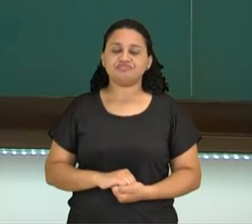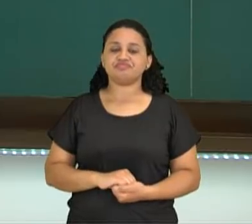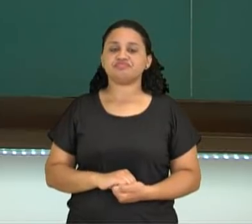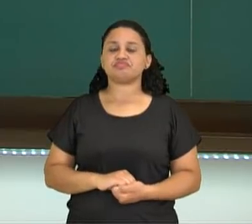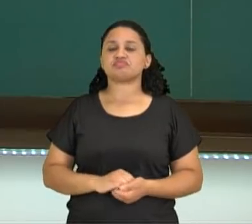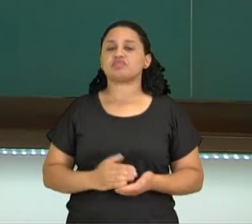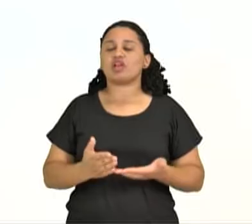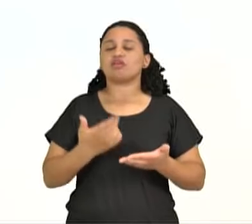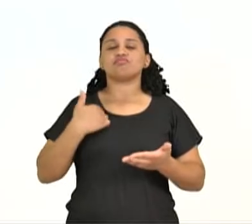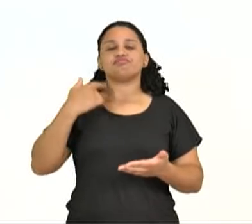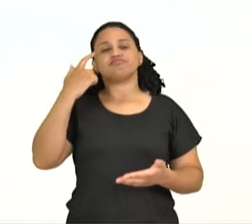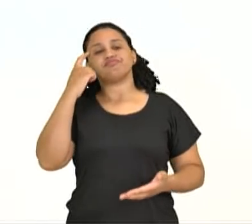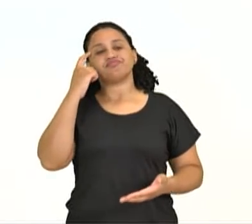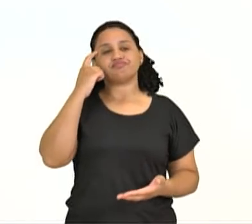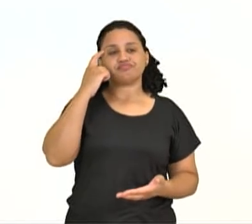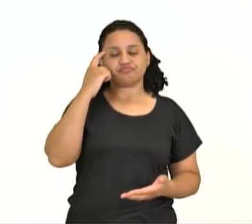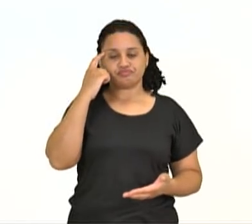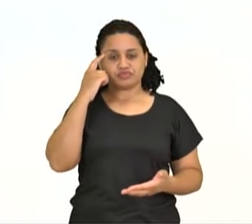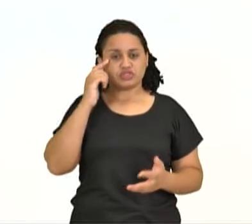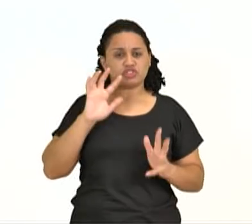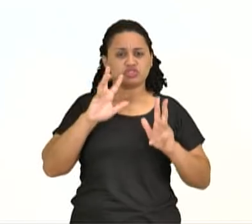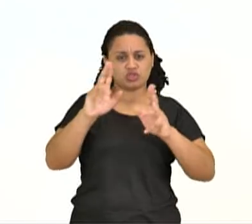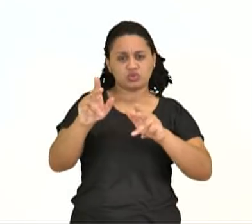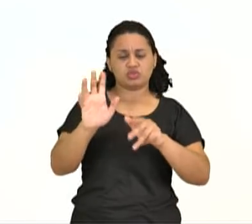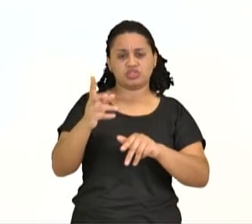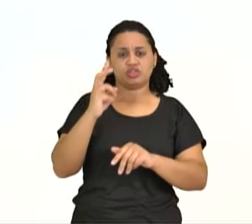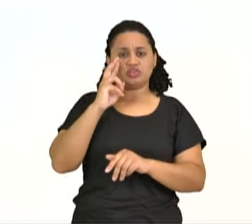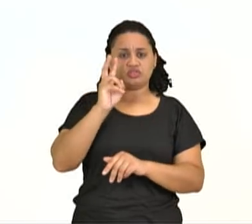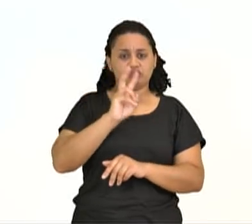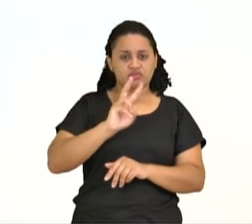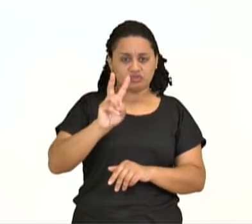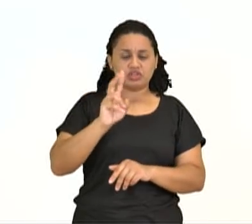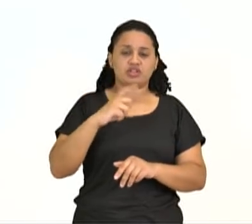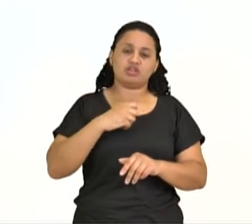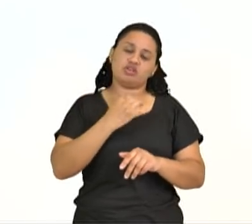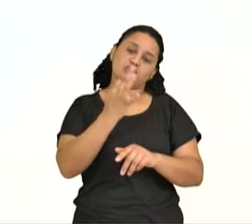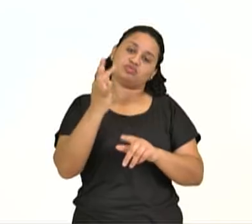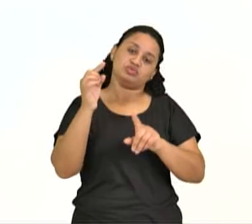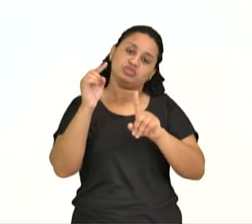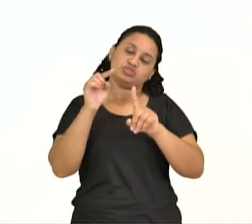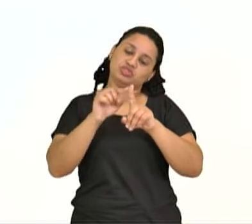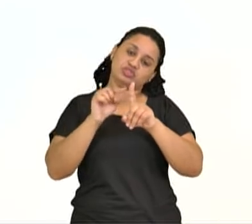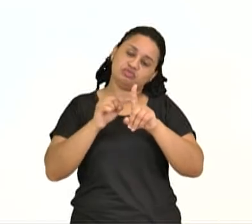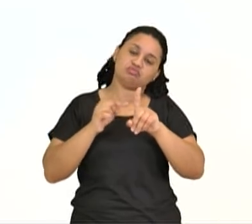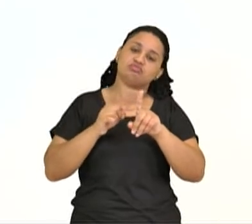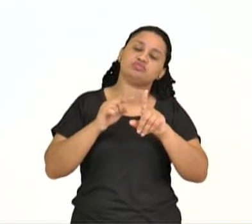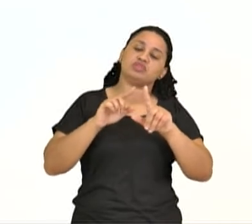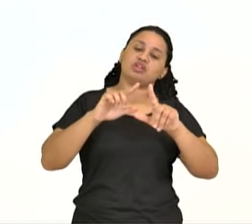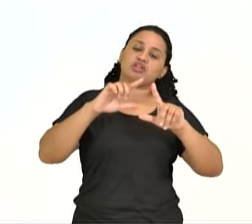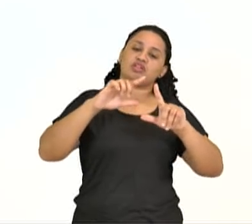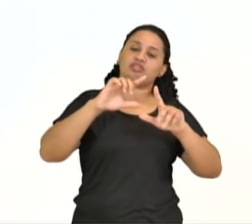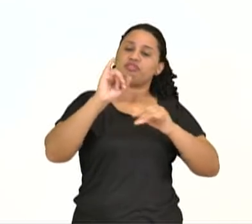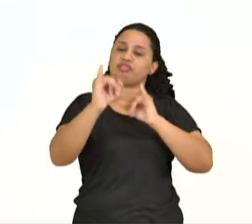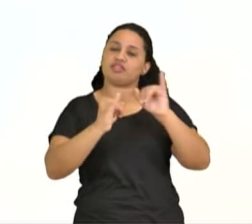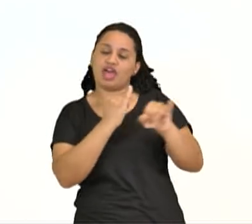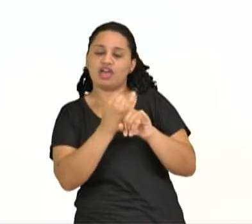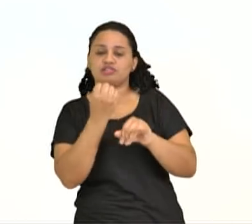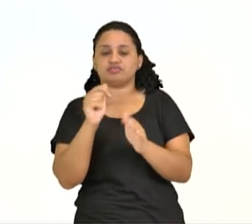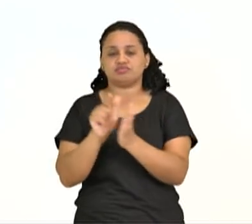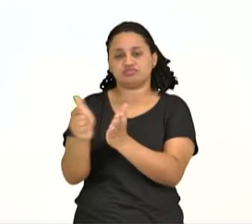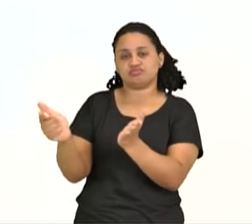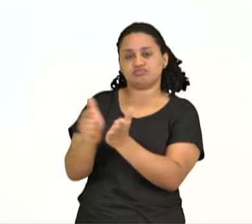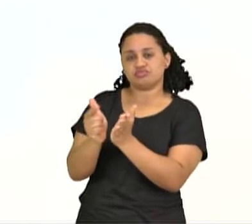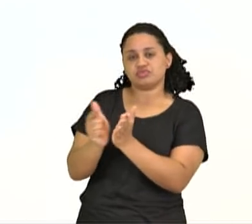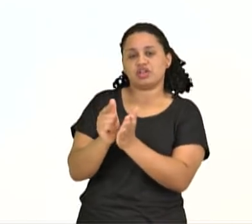Para refletir. Todos já viram, devem ter visto em algum dado momento da sua vida na internet ou no jornal,